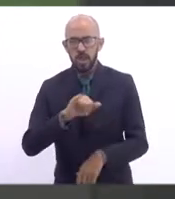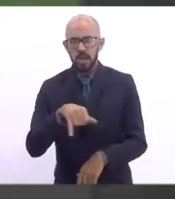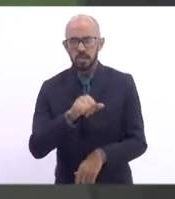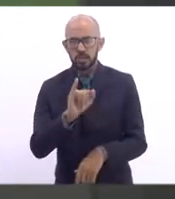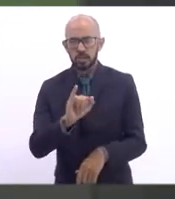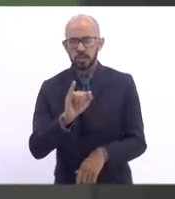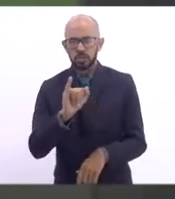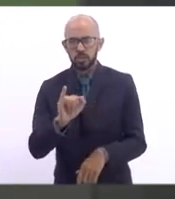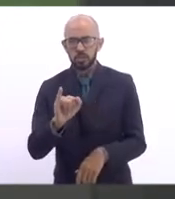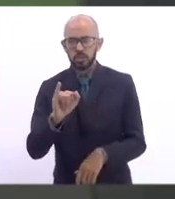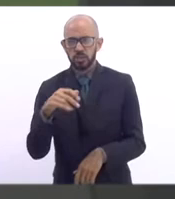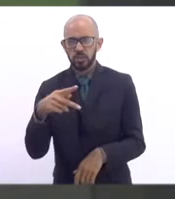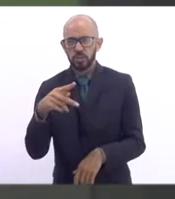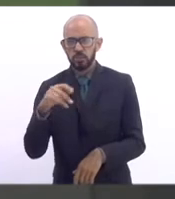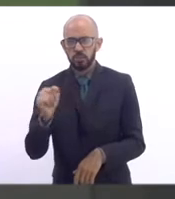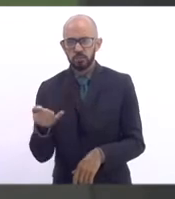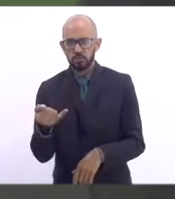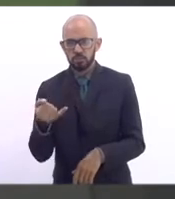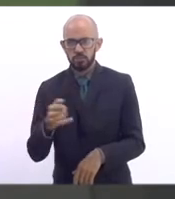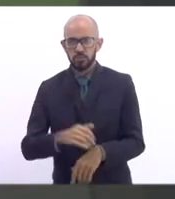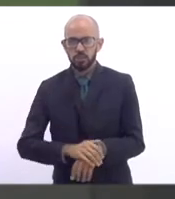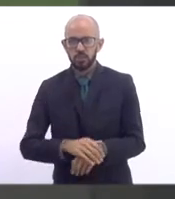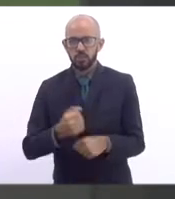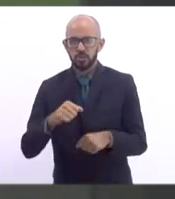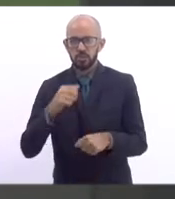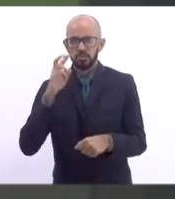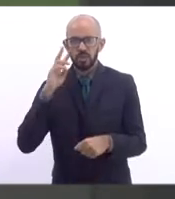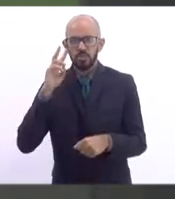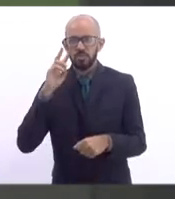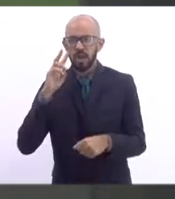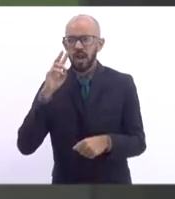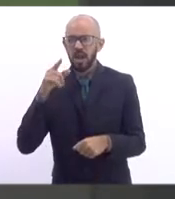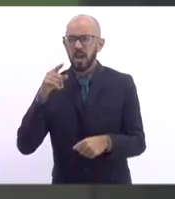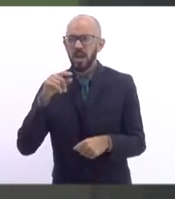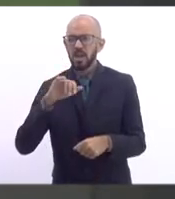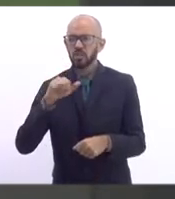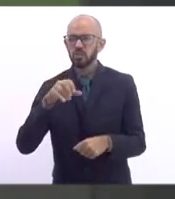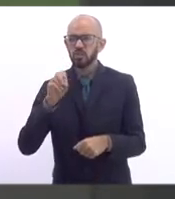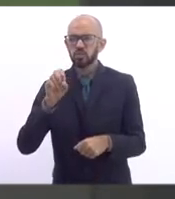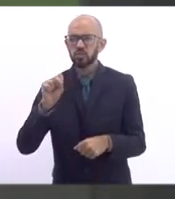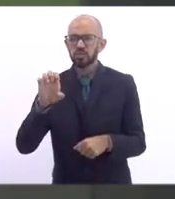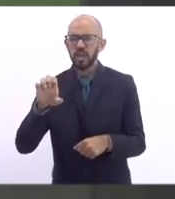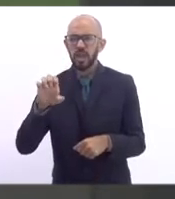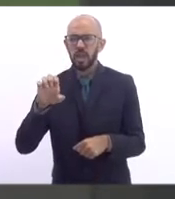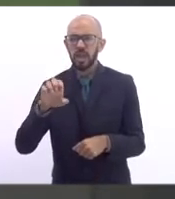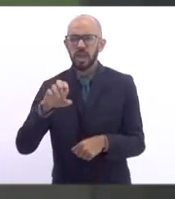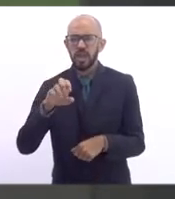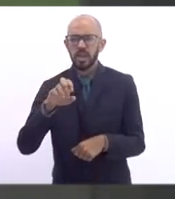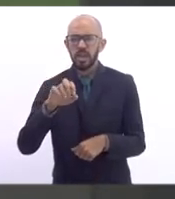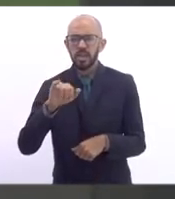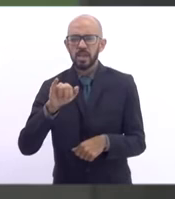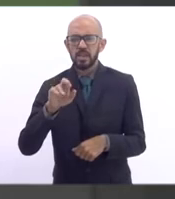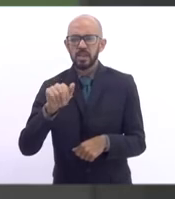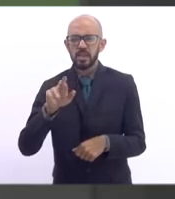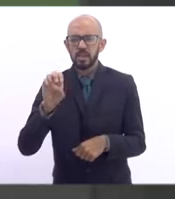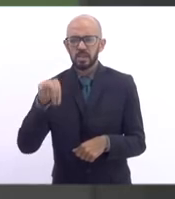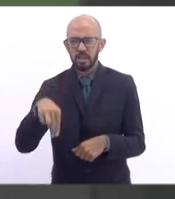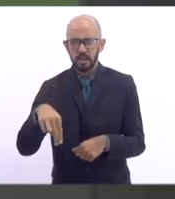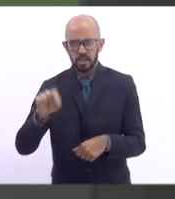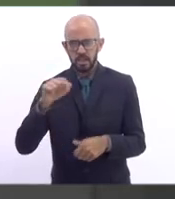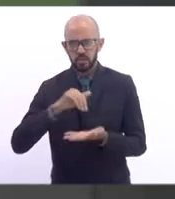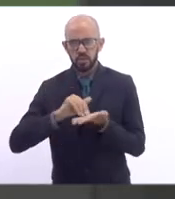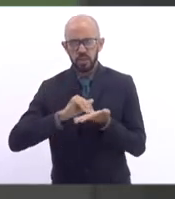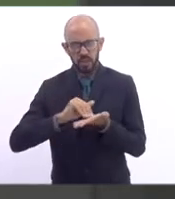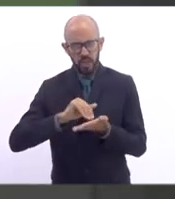o Jonathan é solteiro né é que horas você tentar jogar perfeitamente